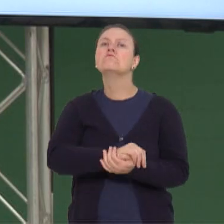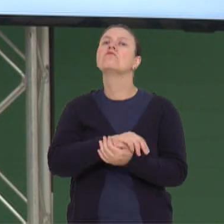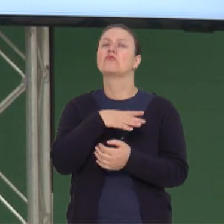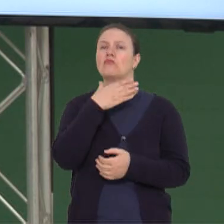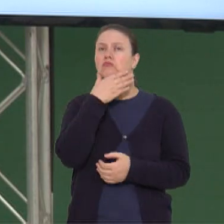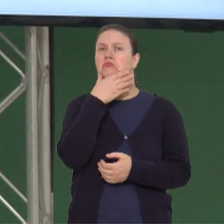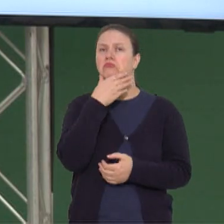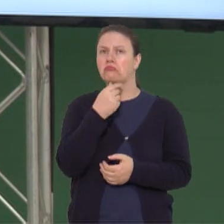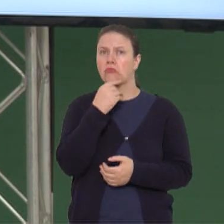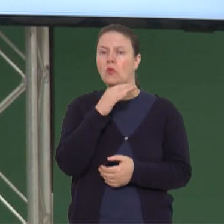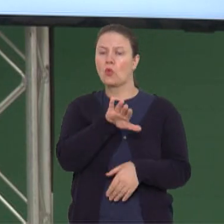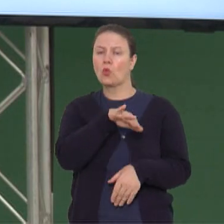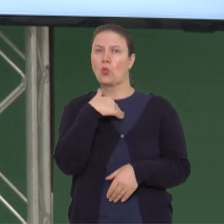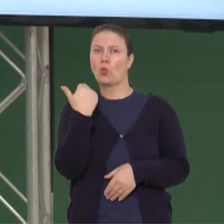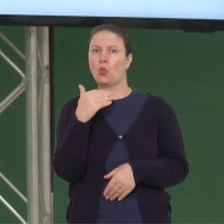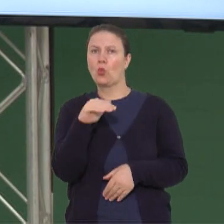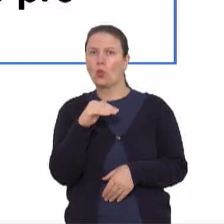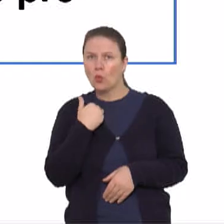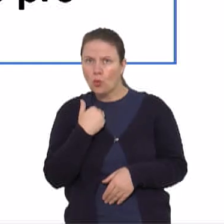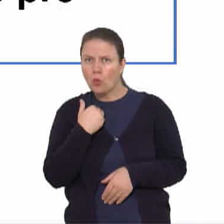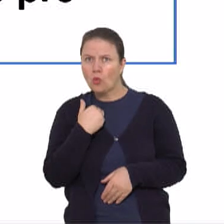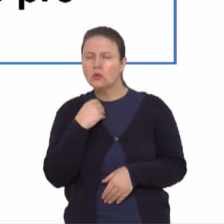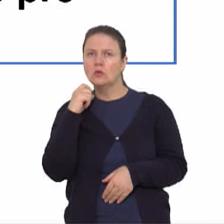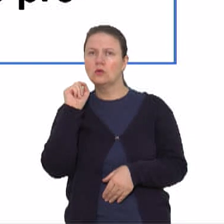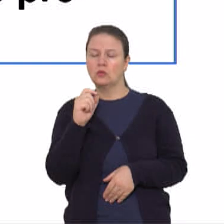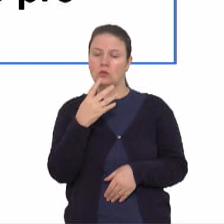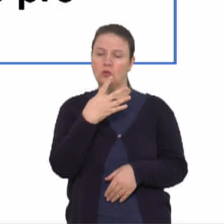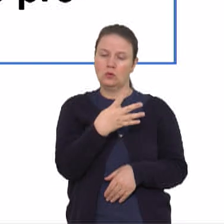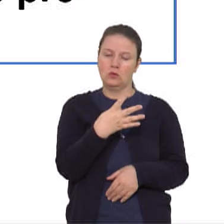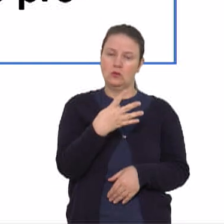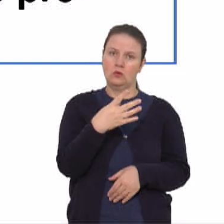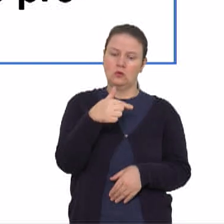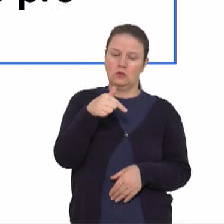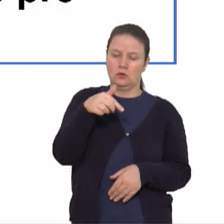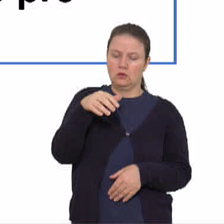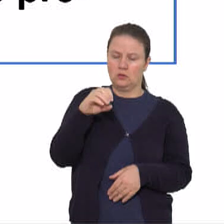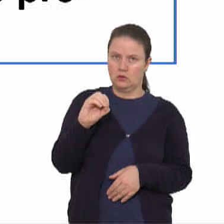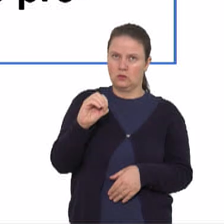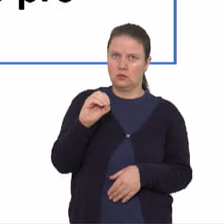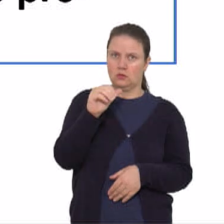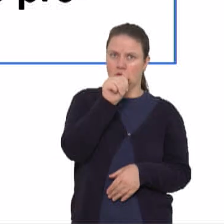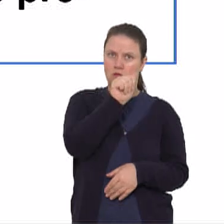Heráclito morre cerca de 470 a.C.